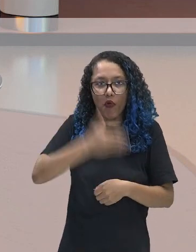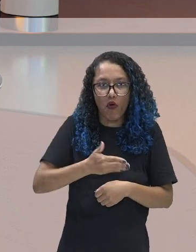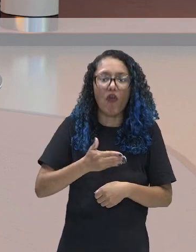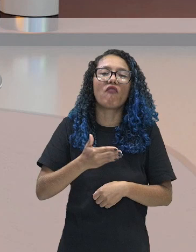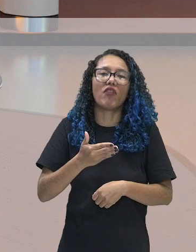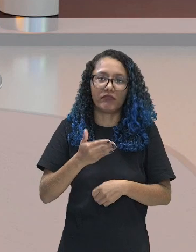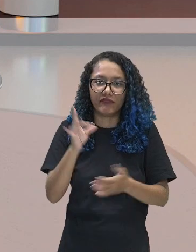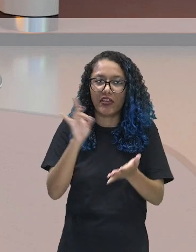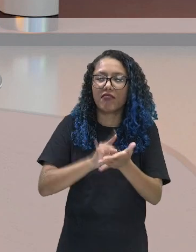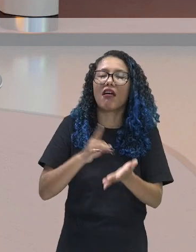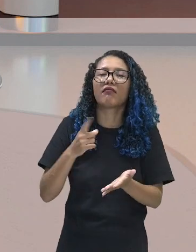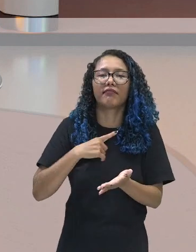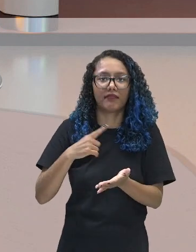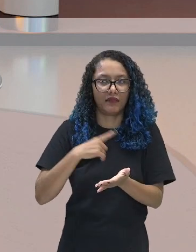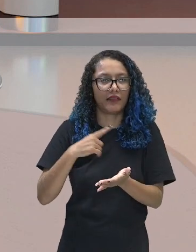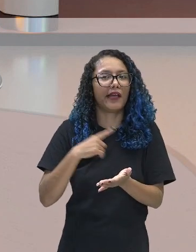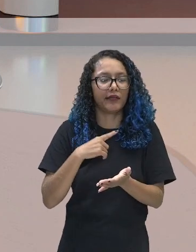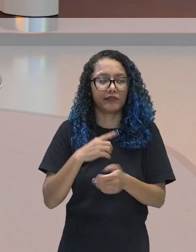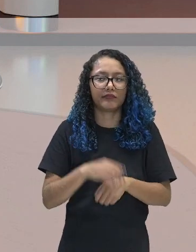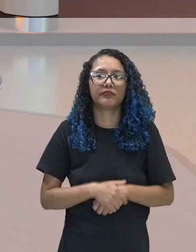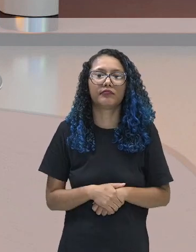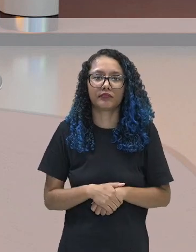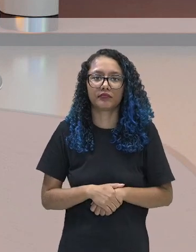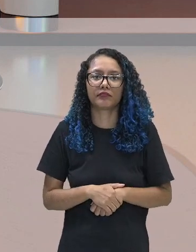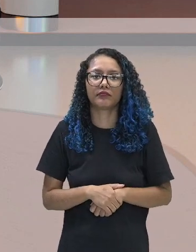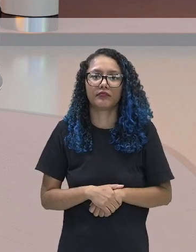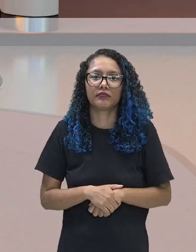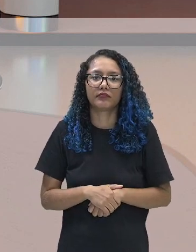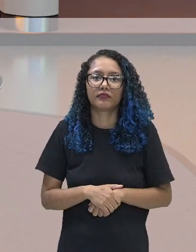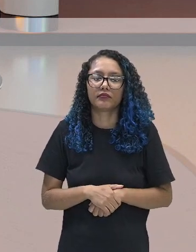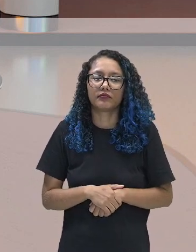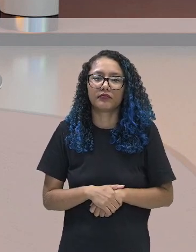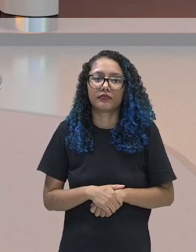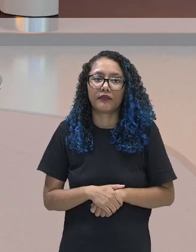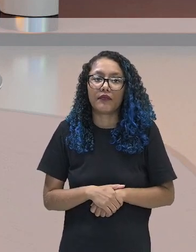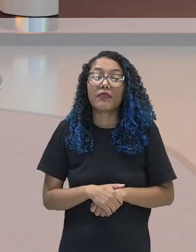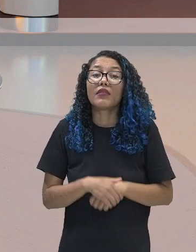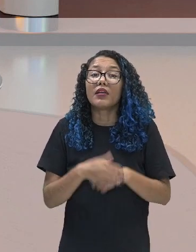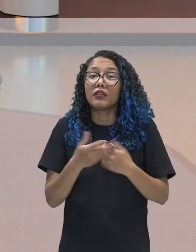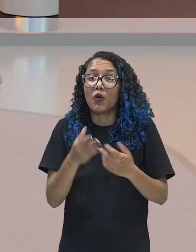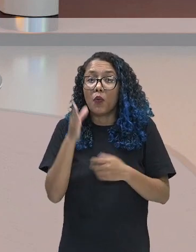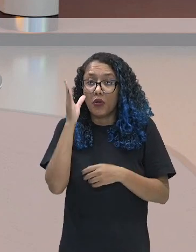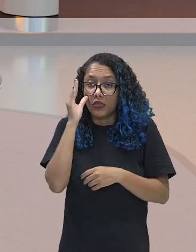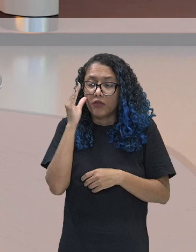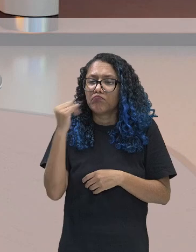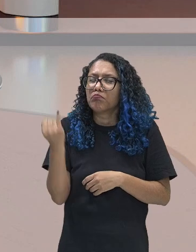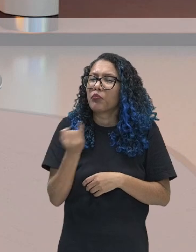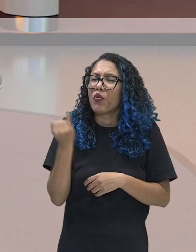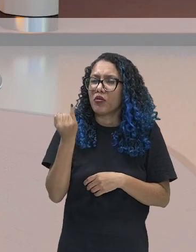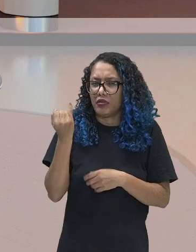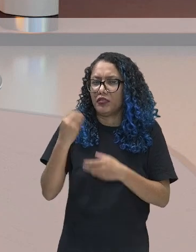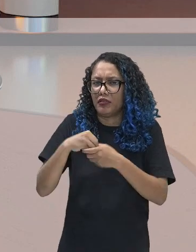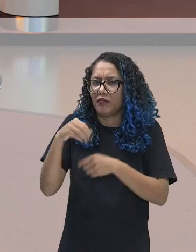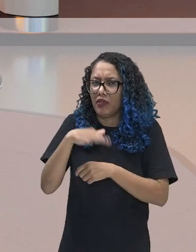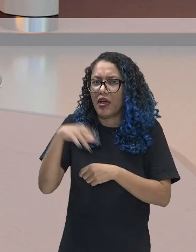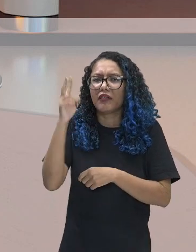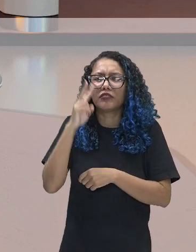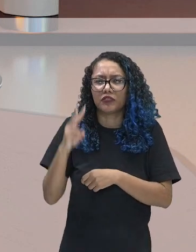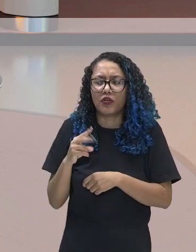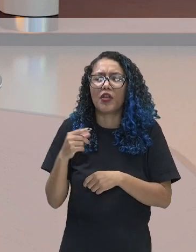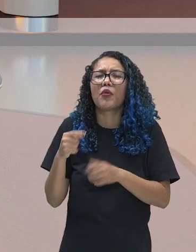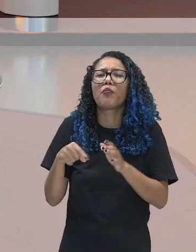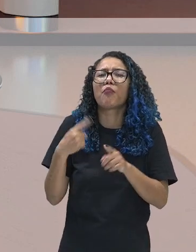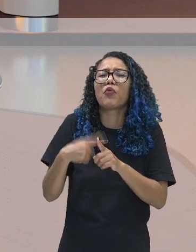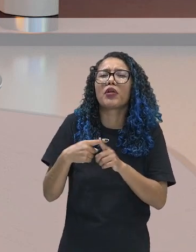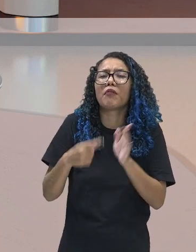gente? Investigar curiosidade, a curiosidade é a mãe da história, né, gente? A gente primeiro tem curiosidade